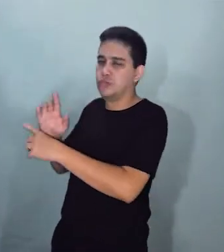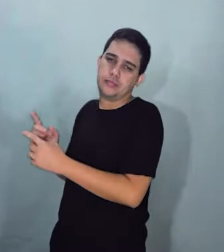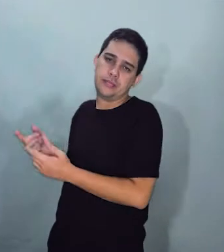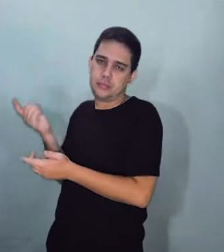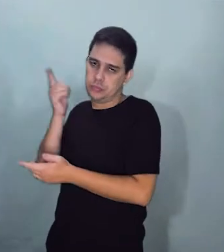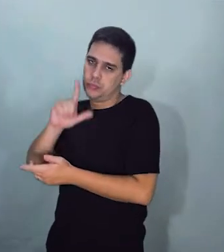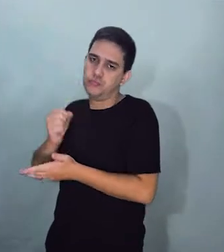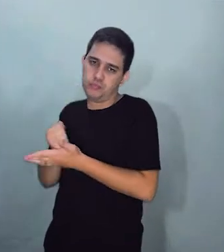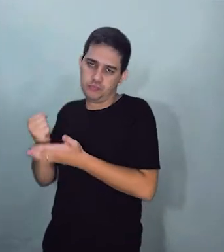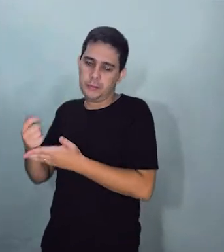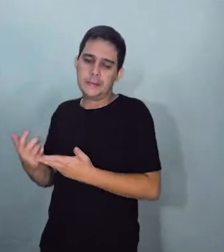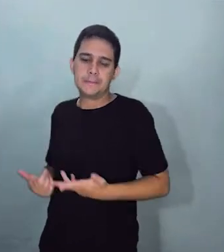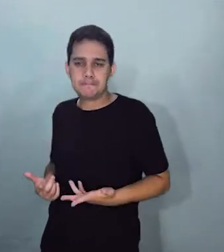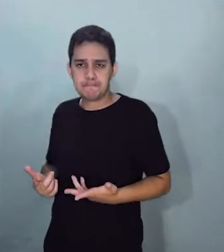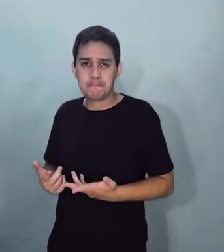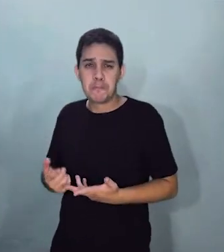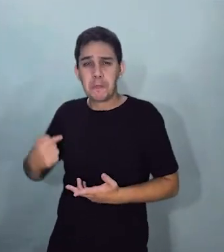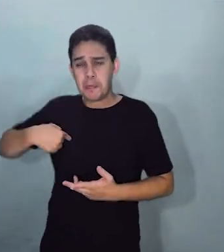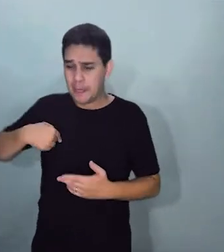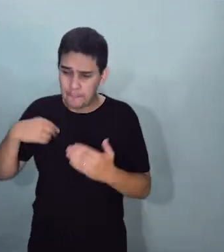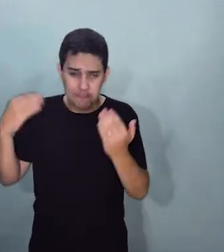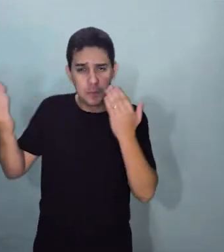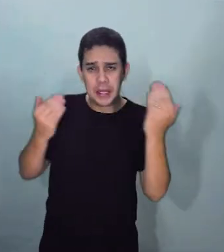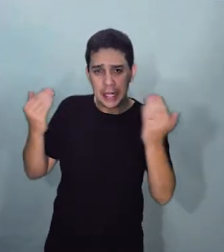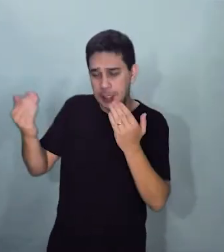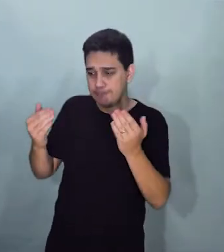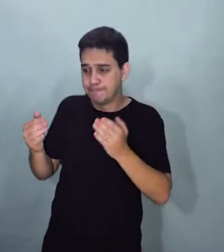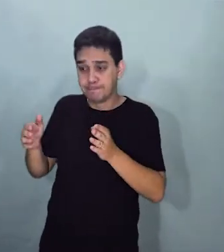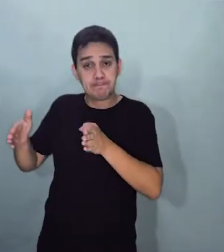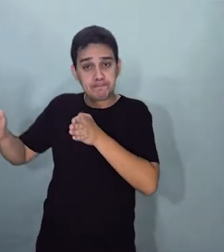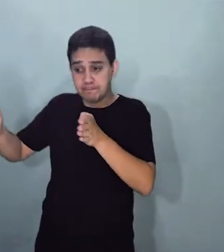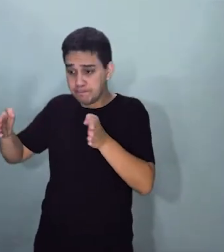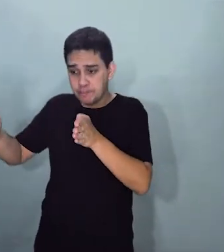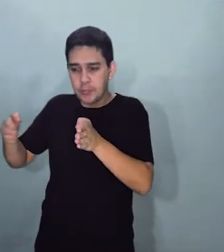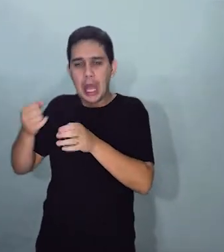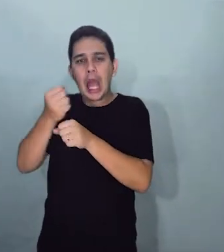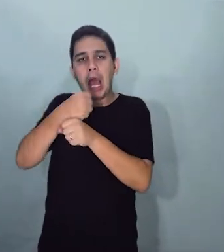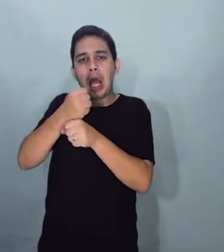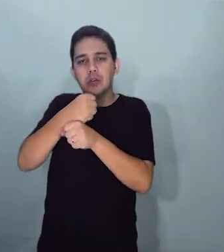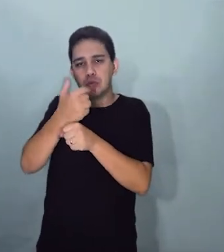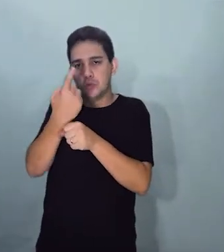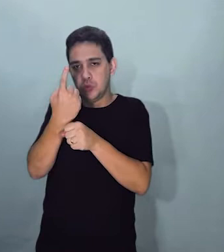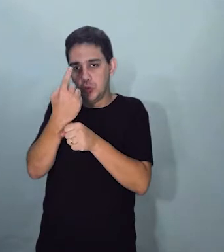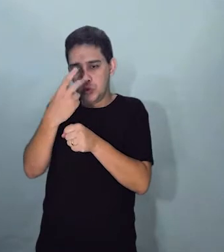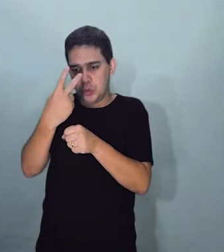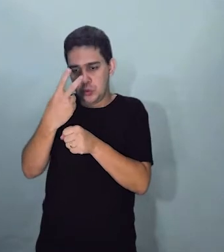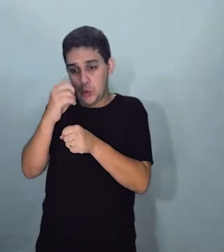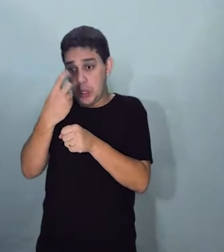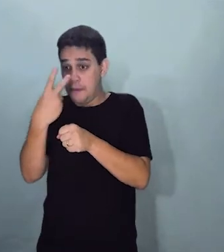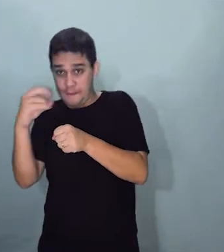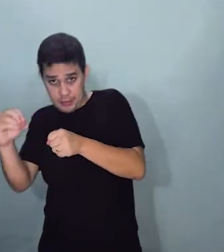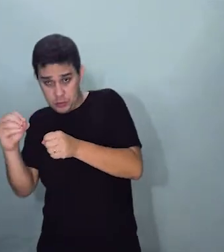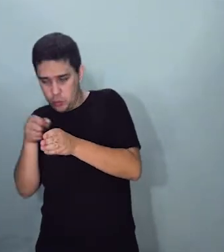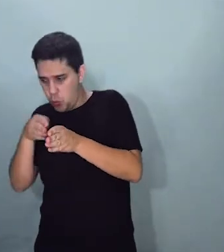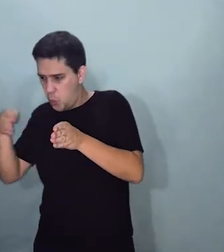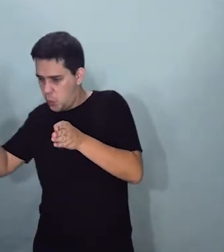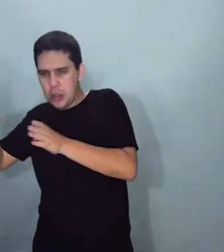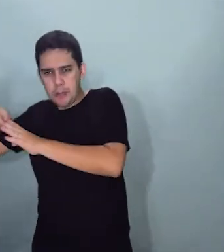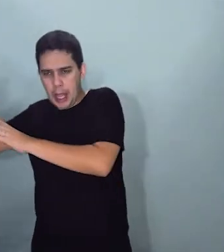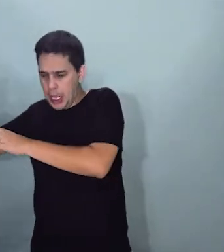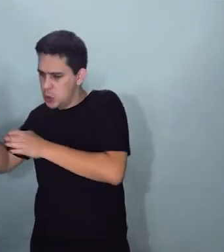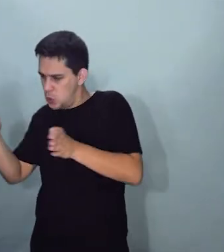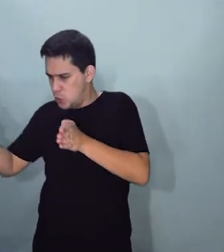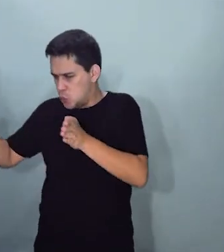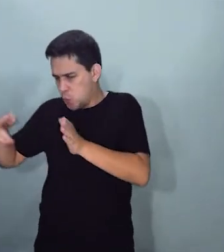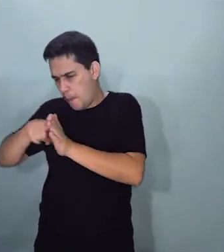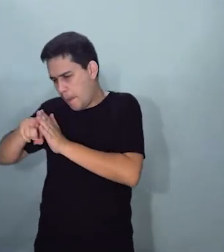os registros de nascimento que foram feitos em 2020 até aquele período de 2020 que eu perguntei